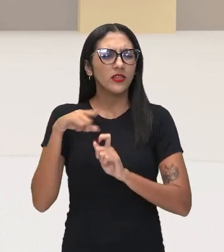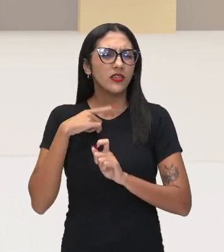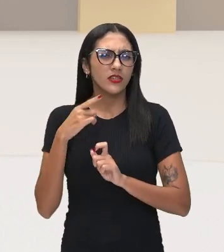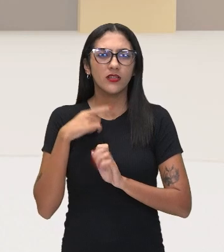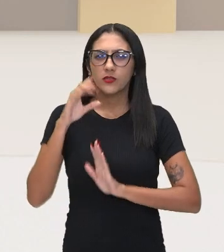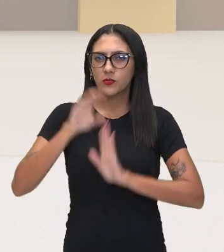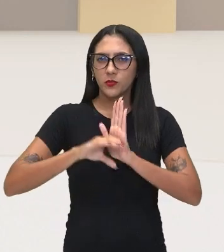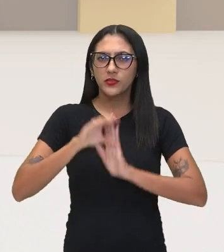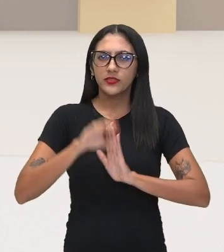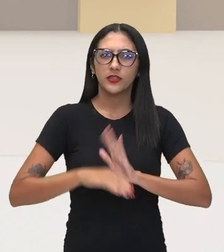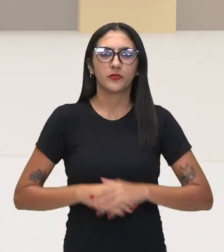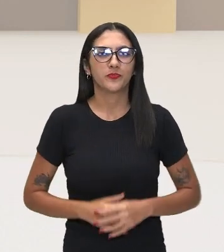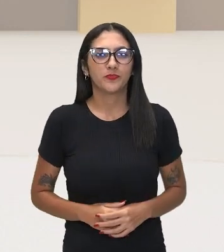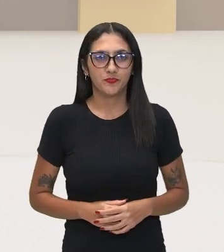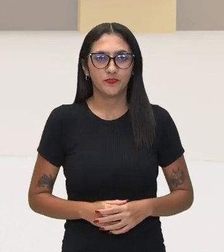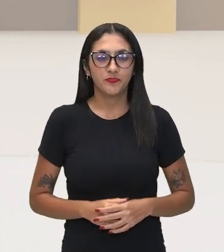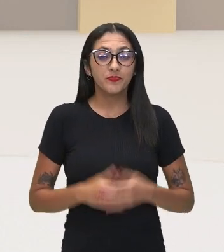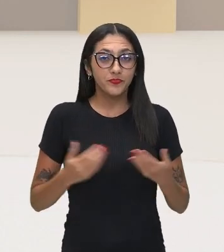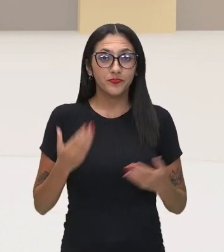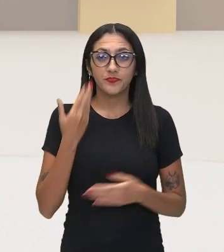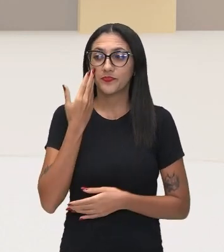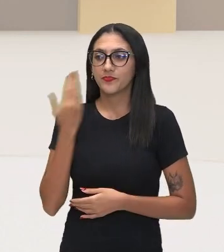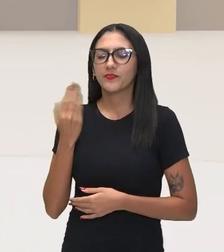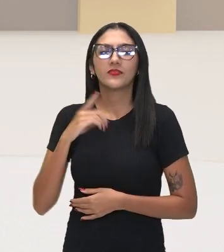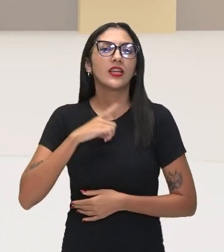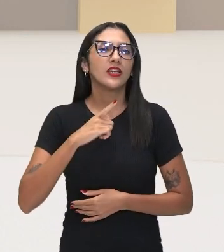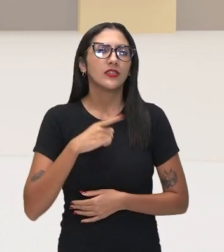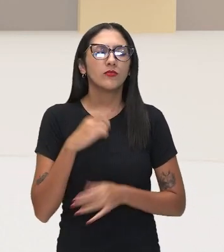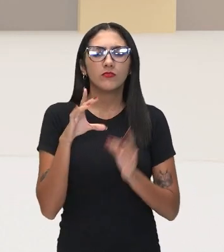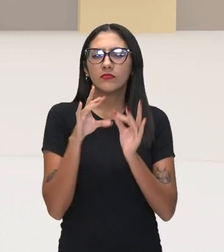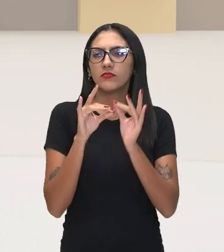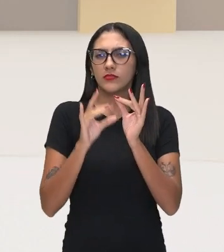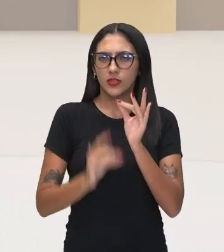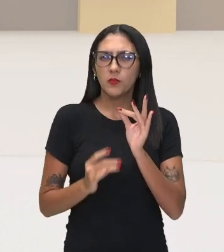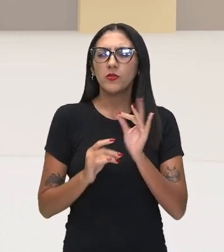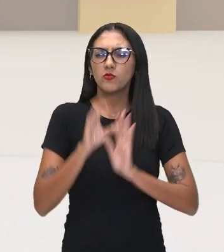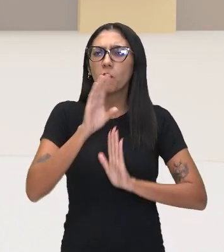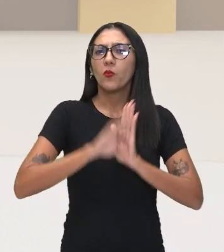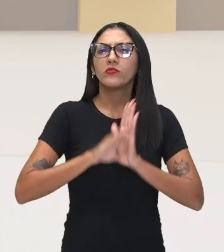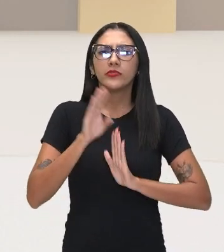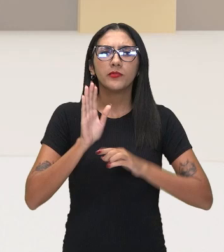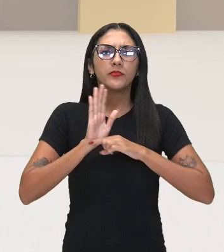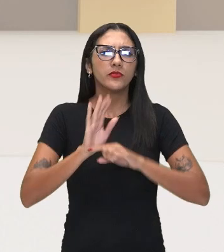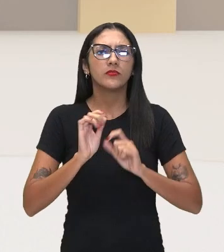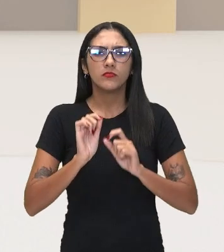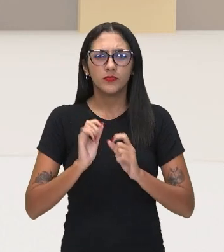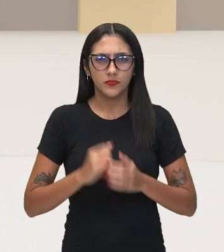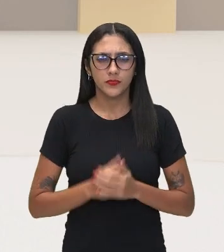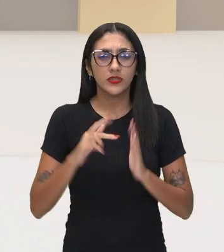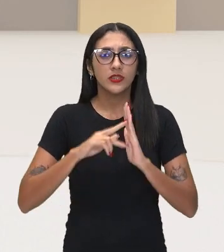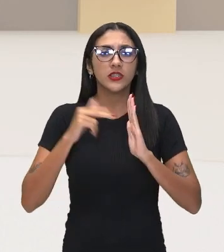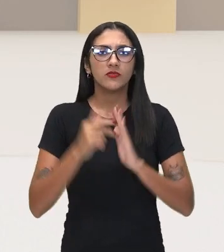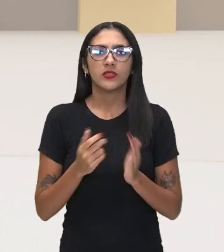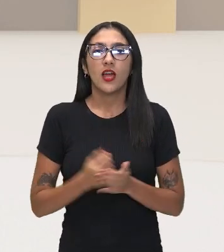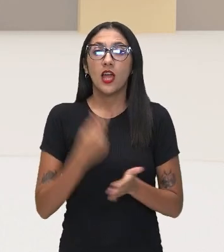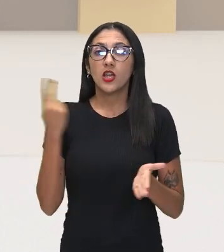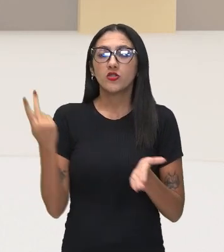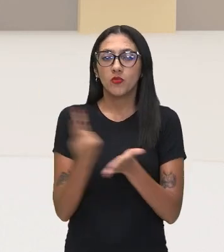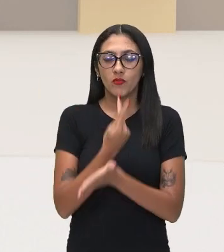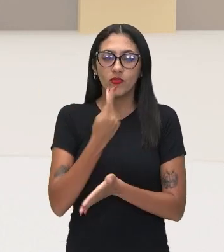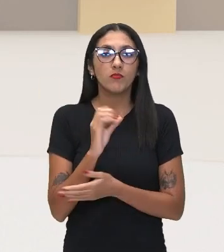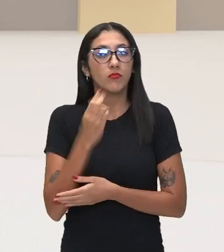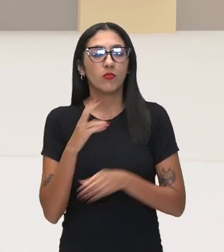empreender? Então, a gente trouxe aqui uma definição. Empreender, resolver-se a praticar